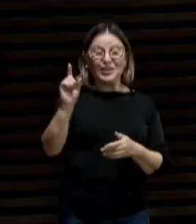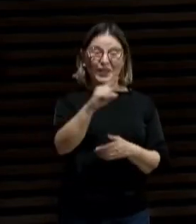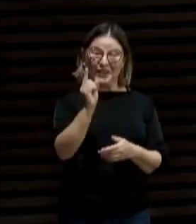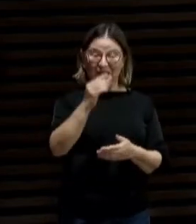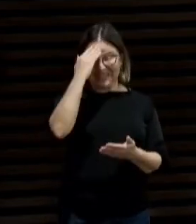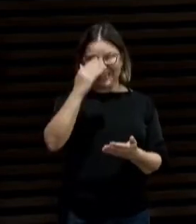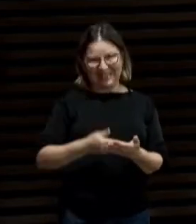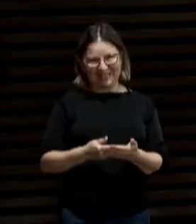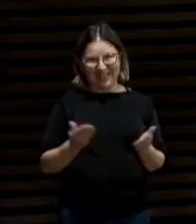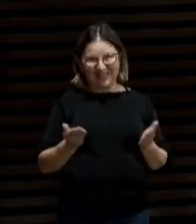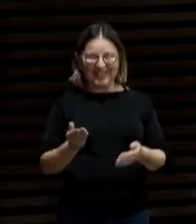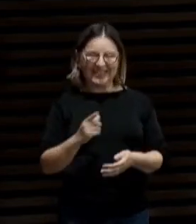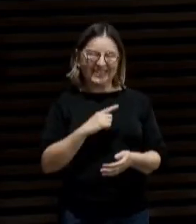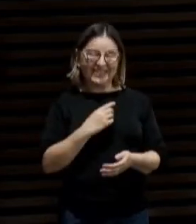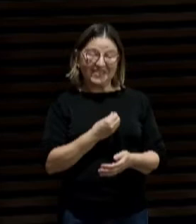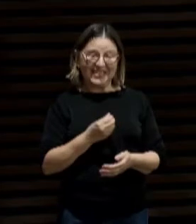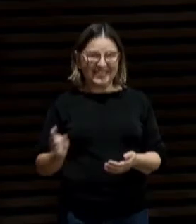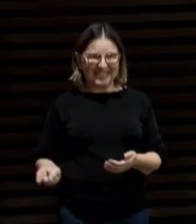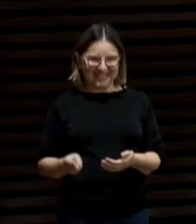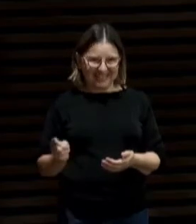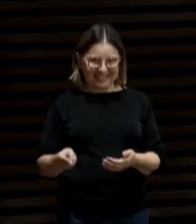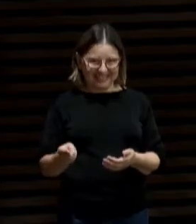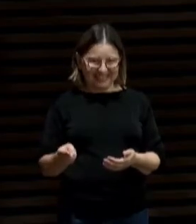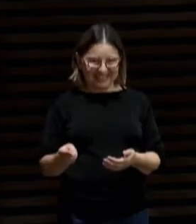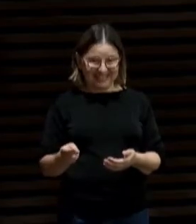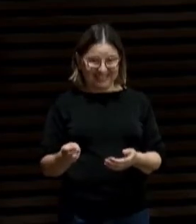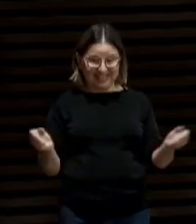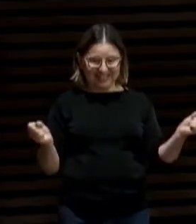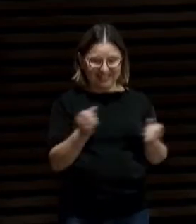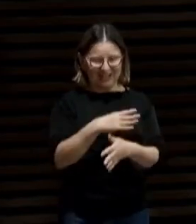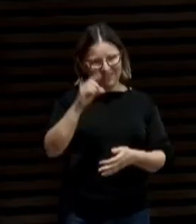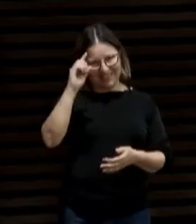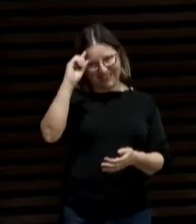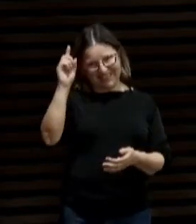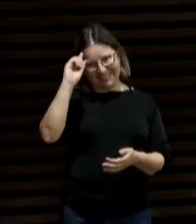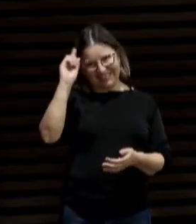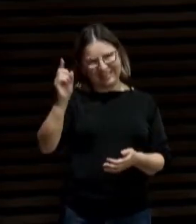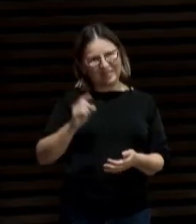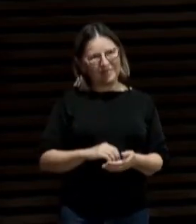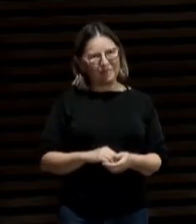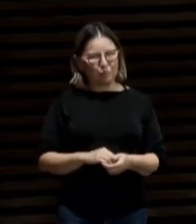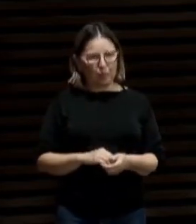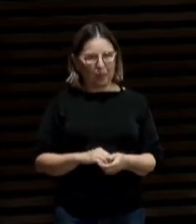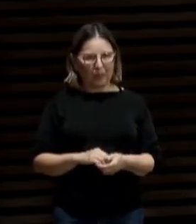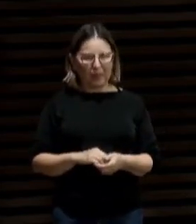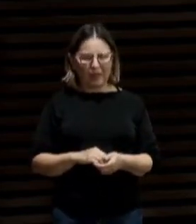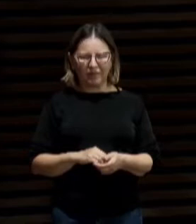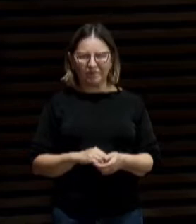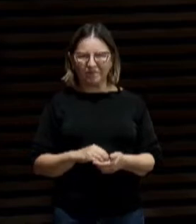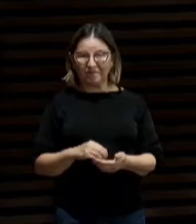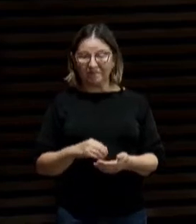e agora temos uma vida que é eterna e que se renova de dia em dia, por toda a eternidade.